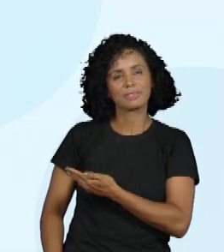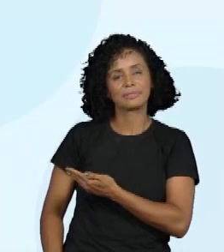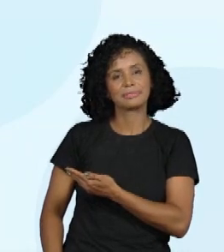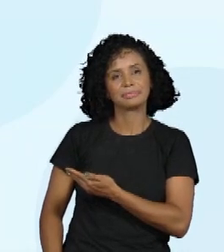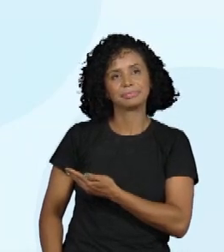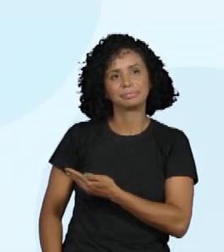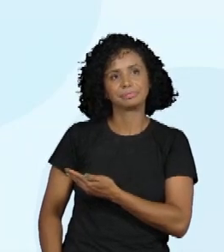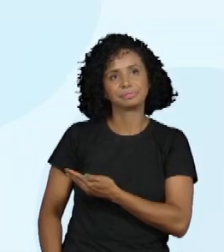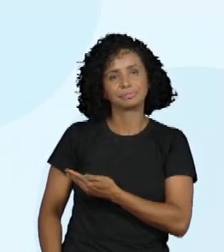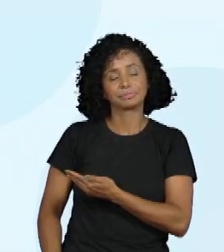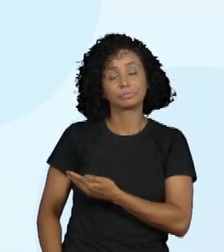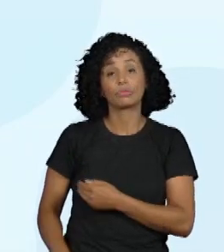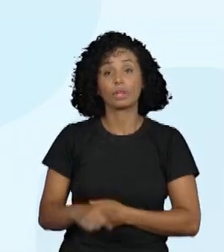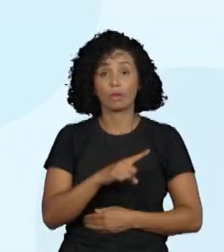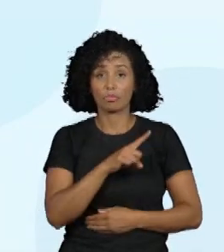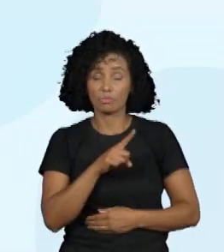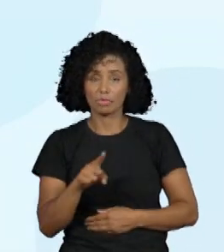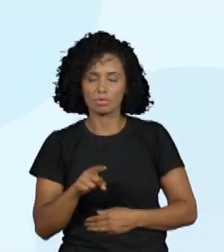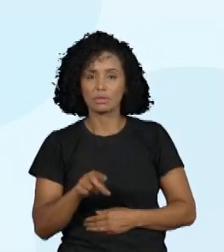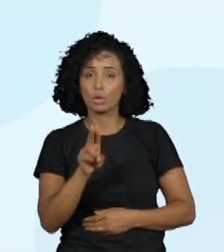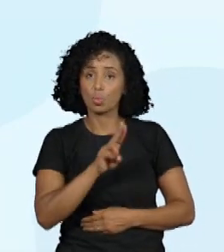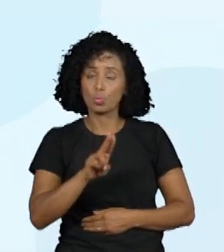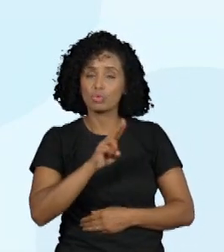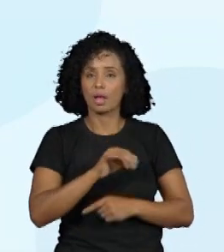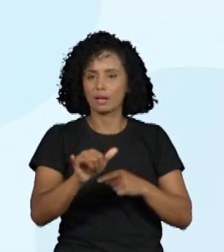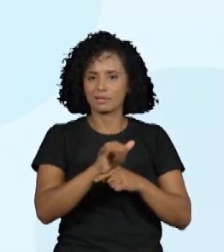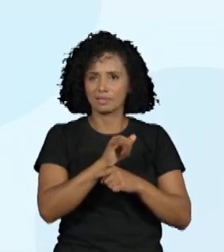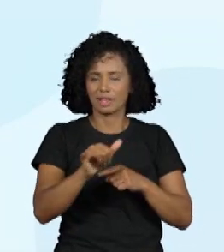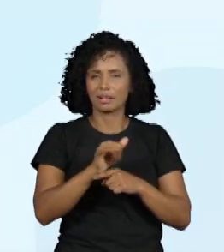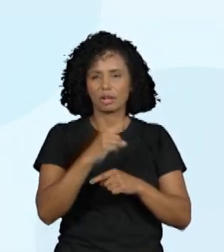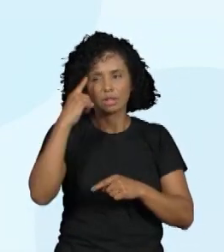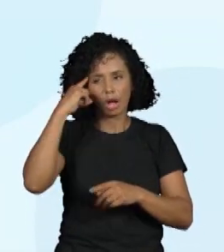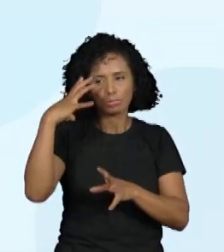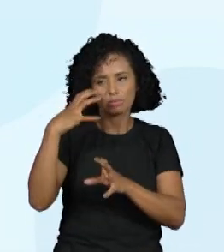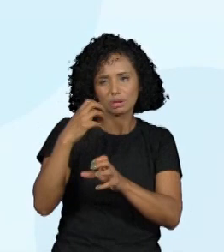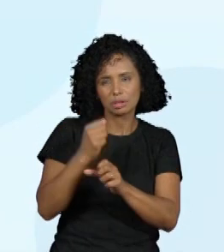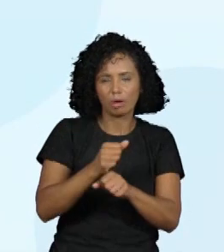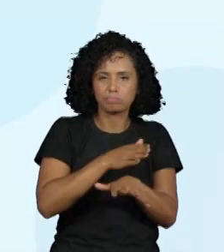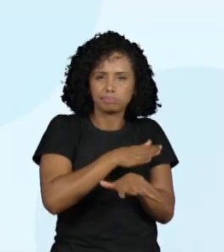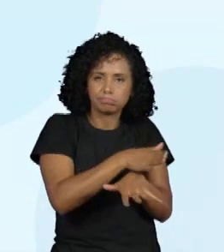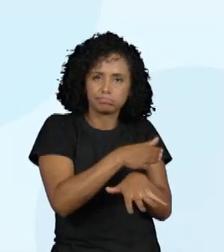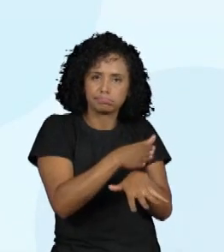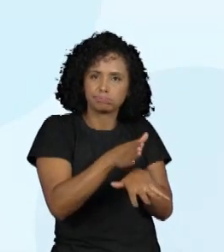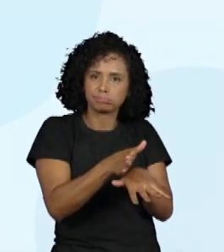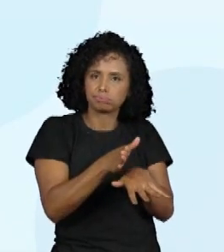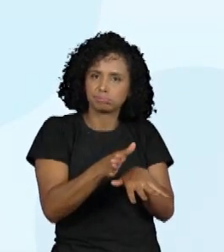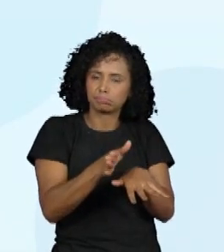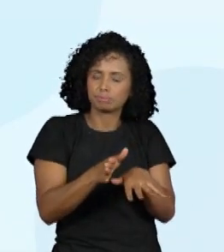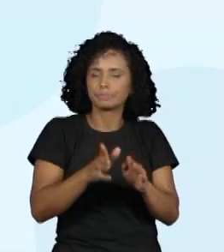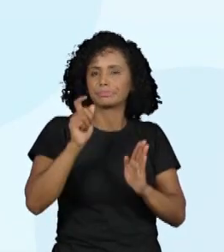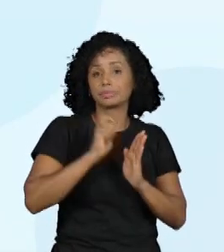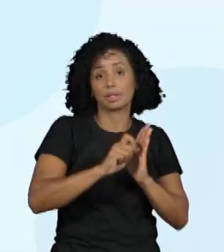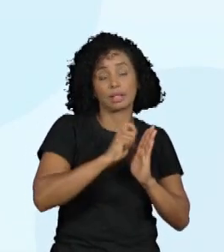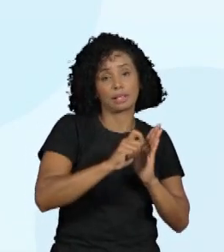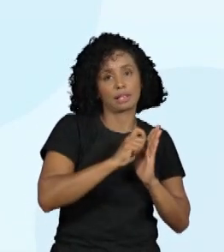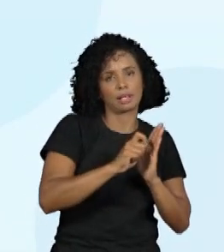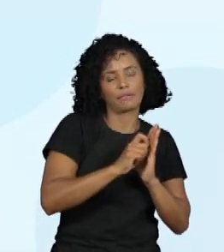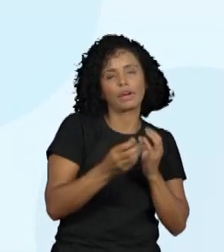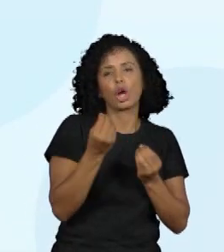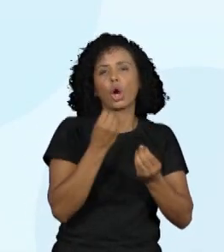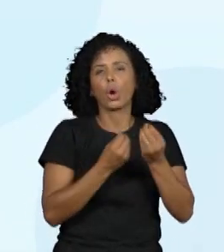EF03MA05. Utilizar diferentes procedimentos de cálculo mental e escrever escrito para resolver